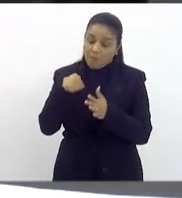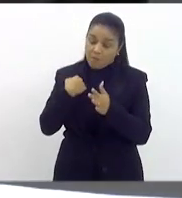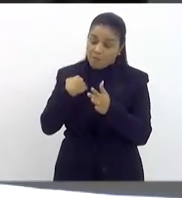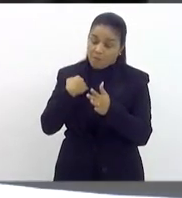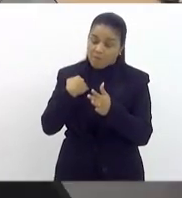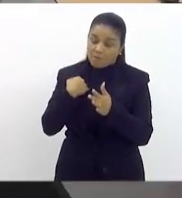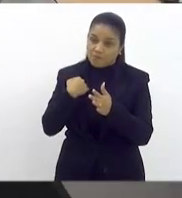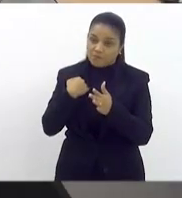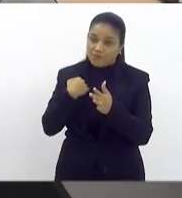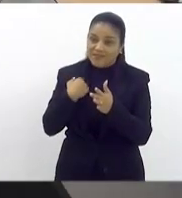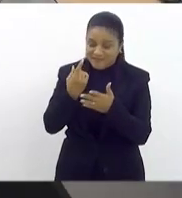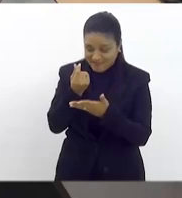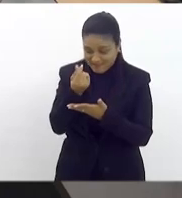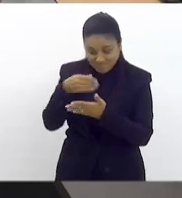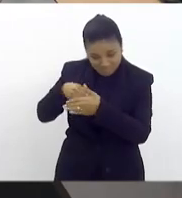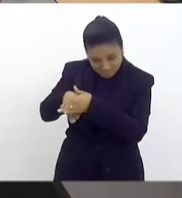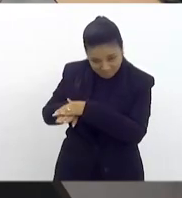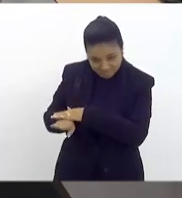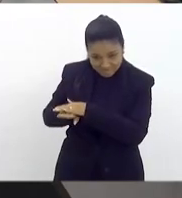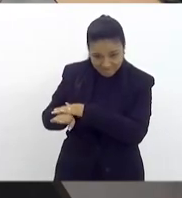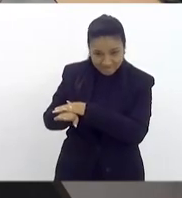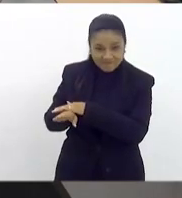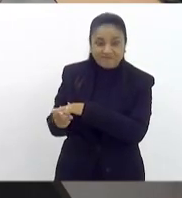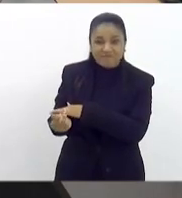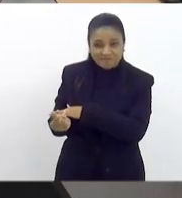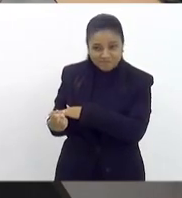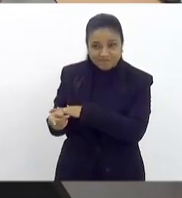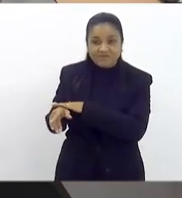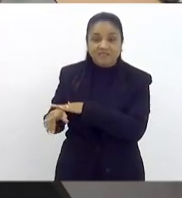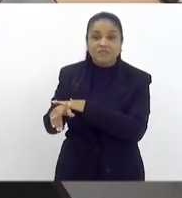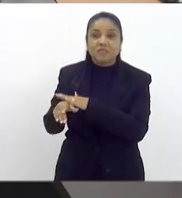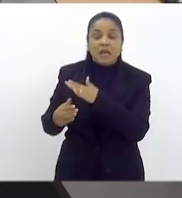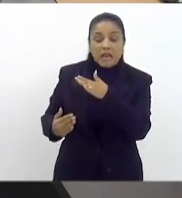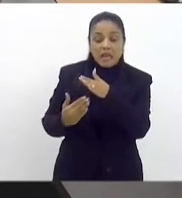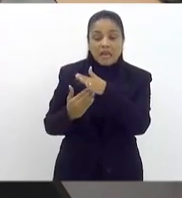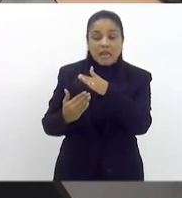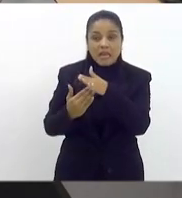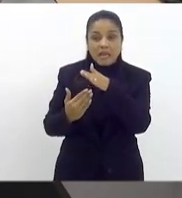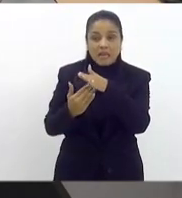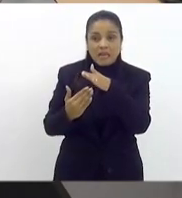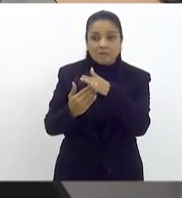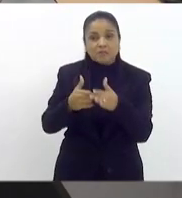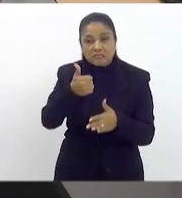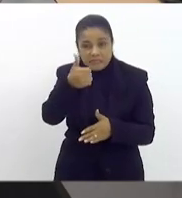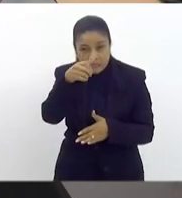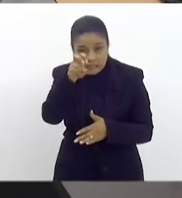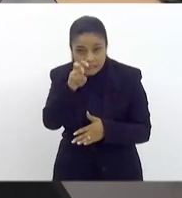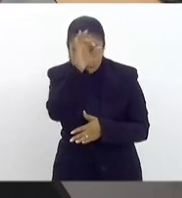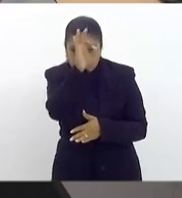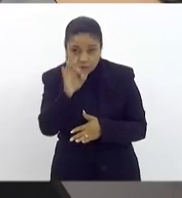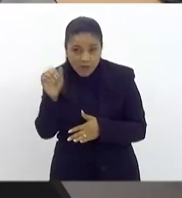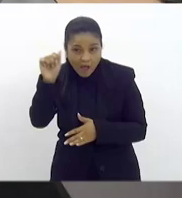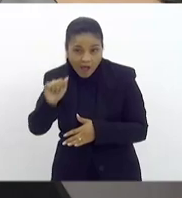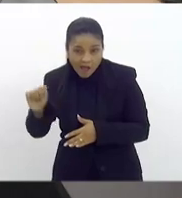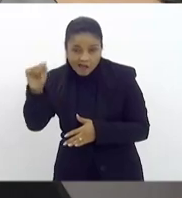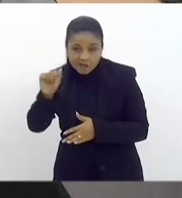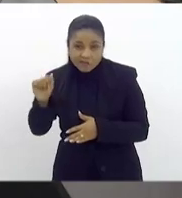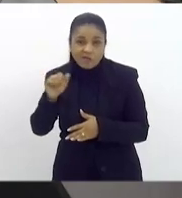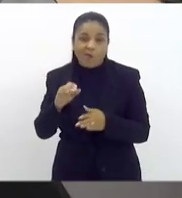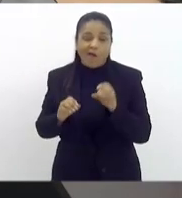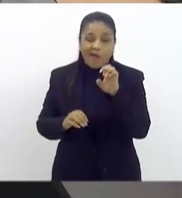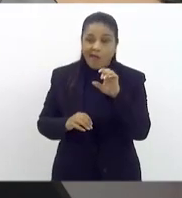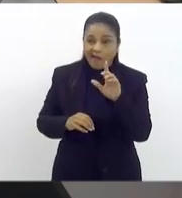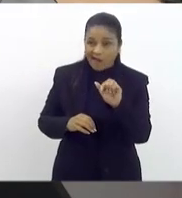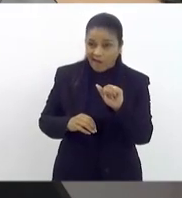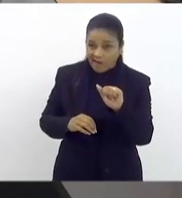esses créditos prescritos ou retidos entram nesse limitador de 15% que as associações e o ECAD